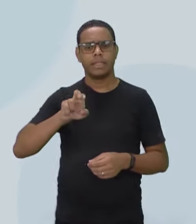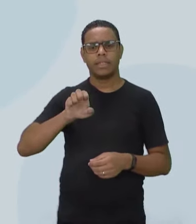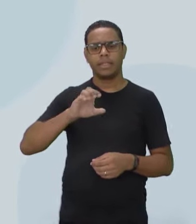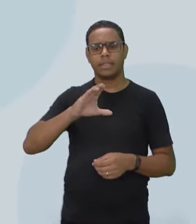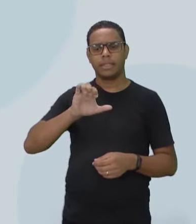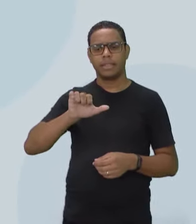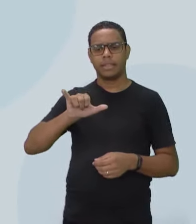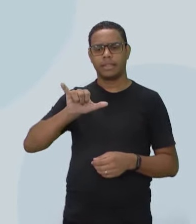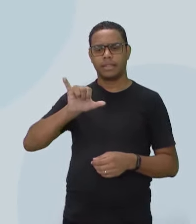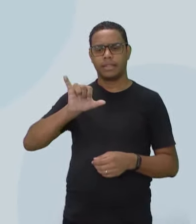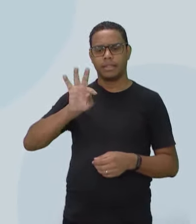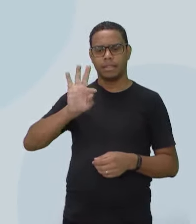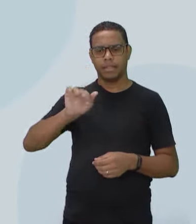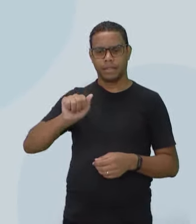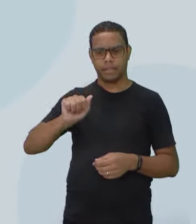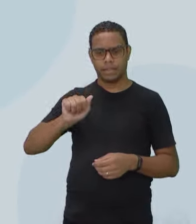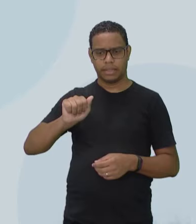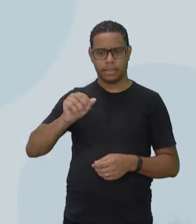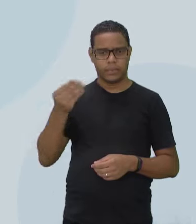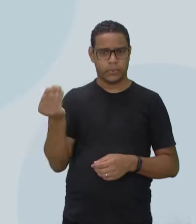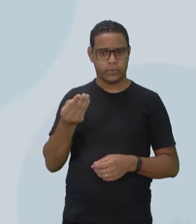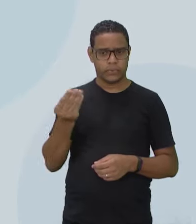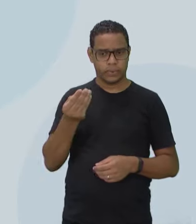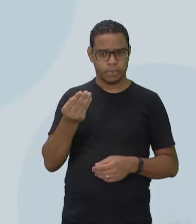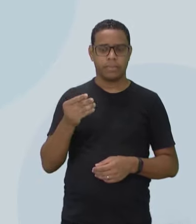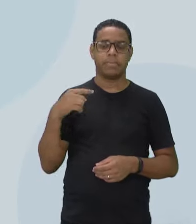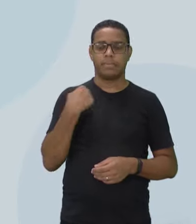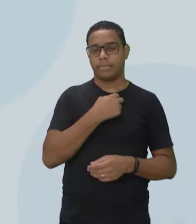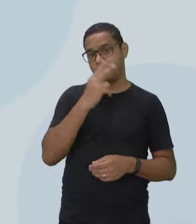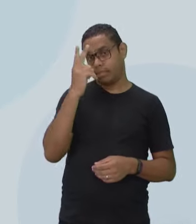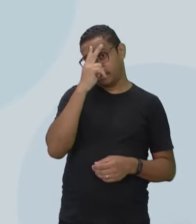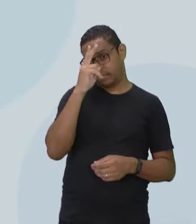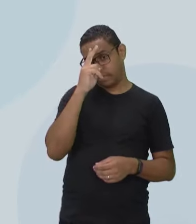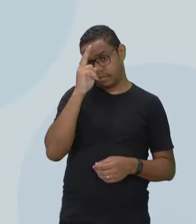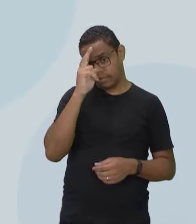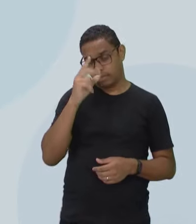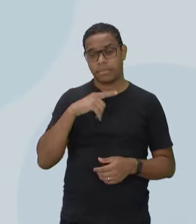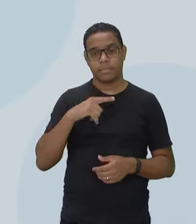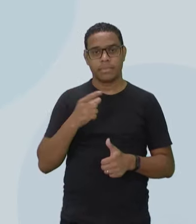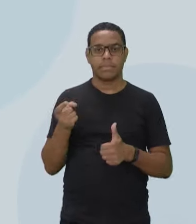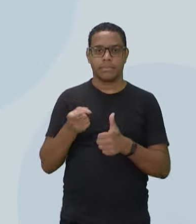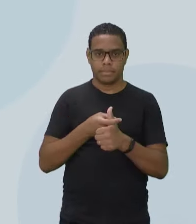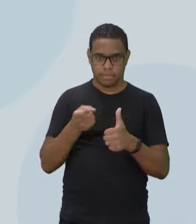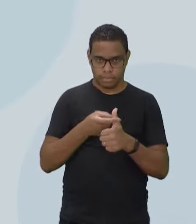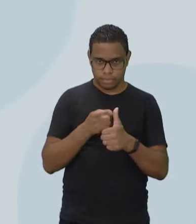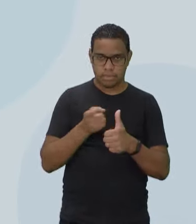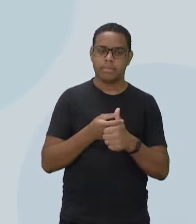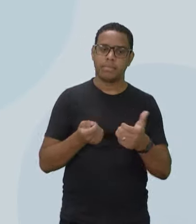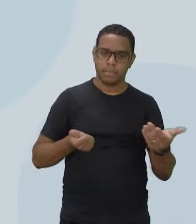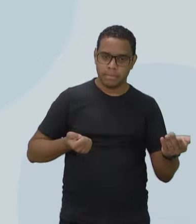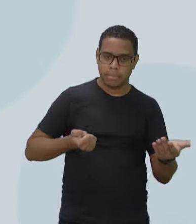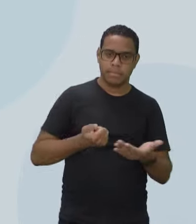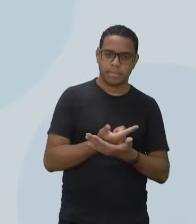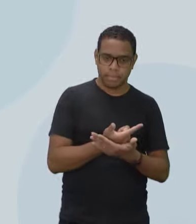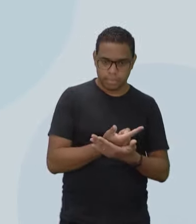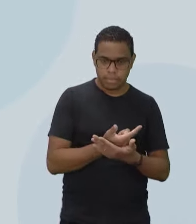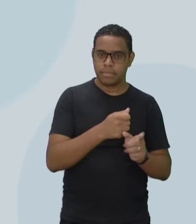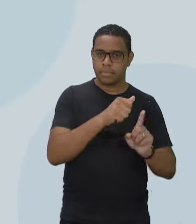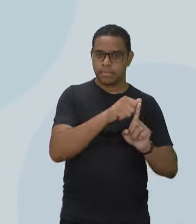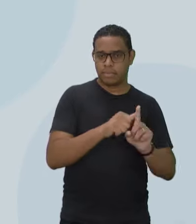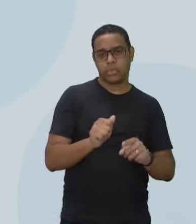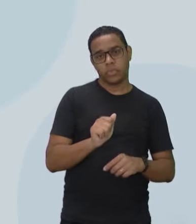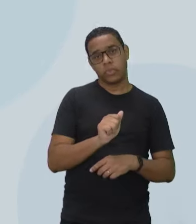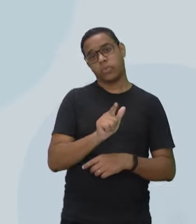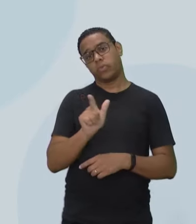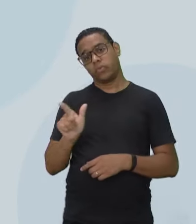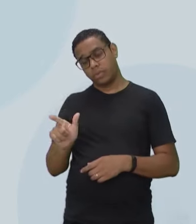era receita. Lembrando que a gente tem mais contas a pagar no mês do que